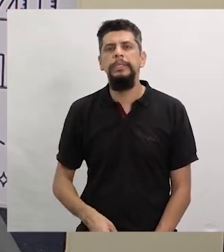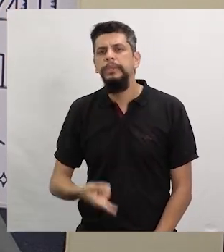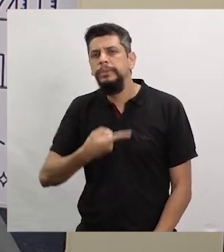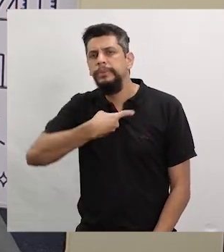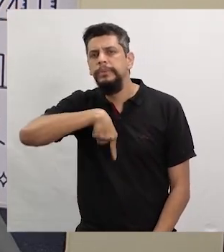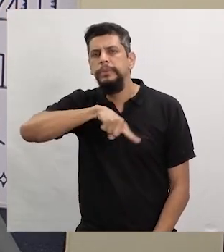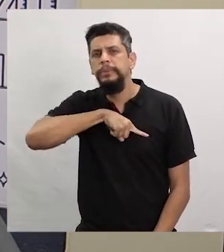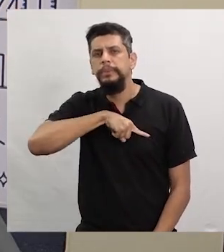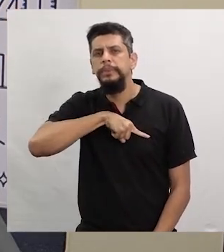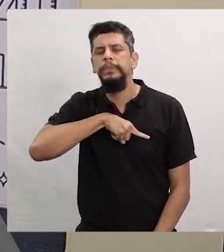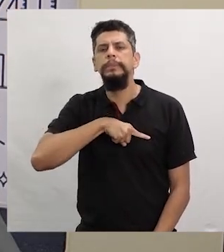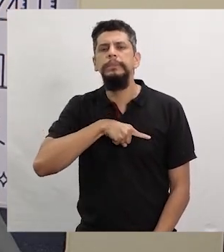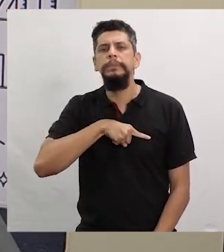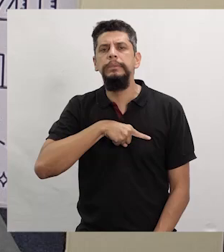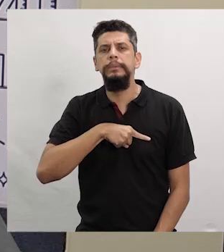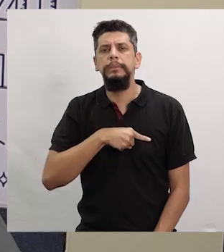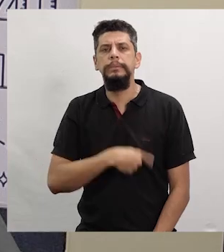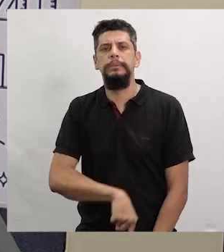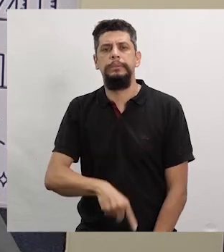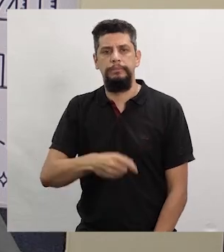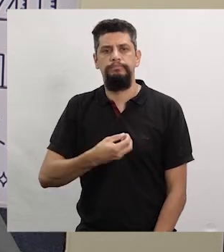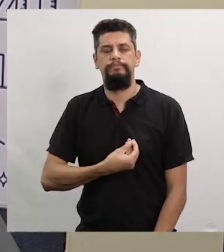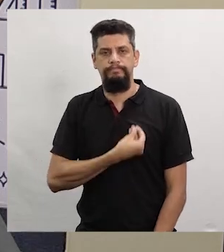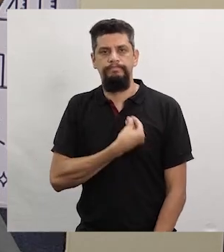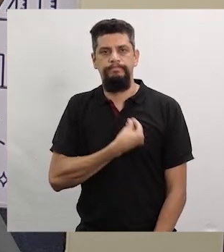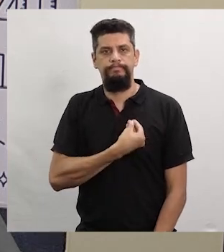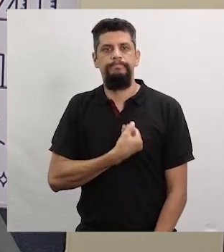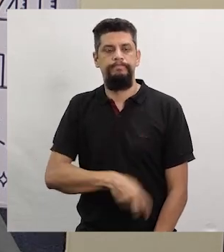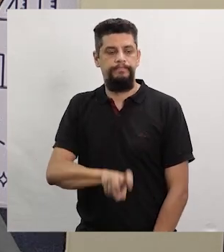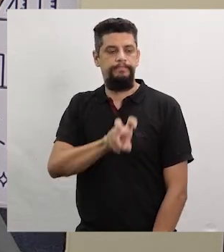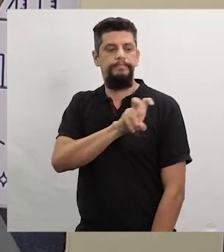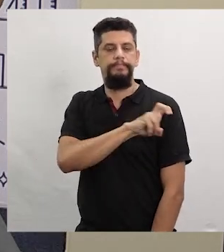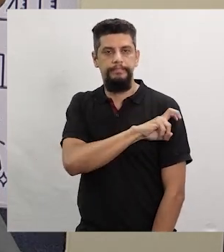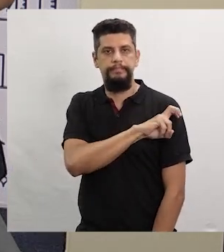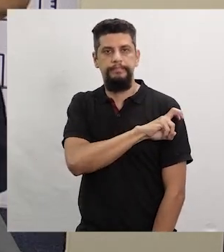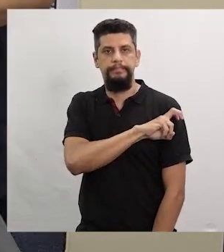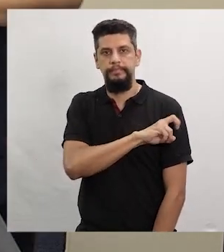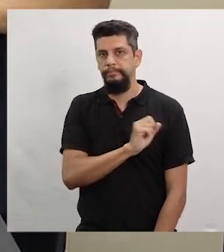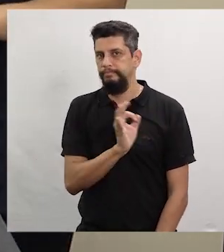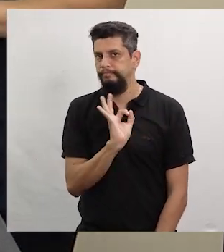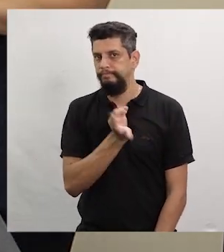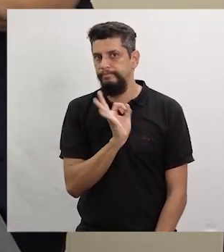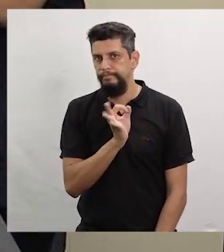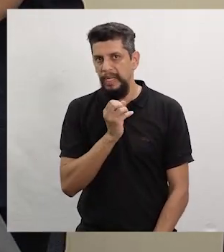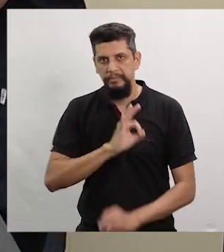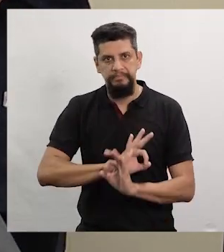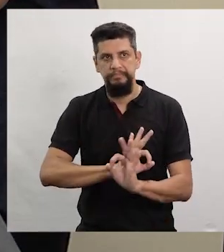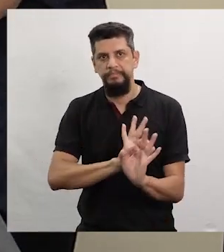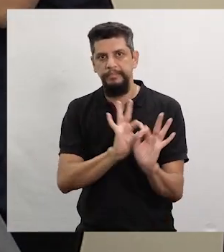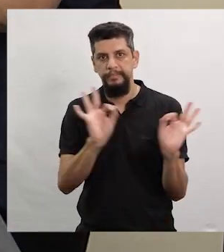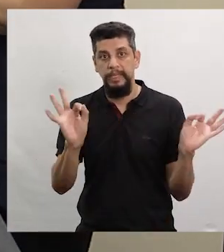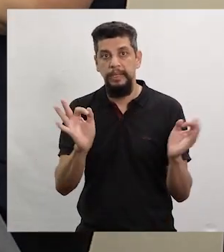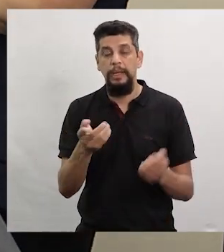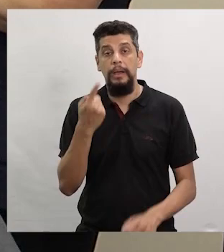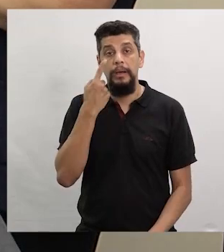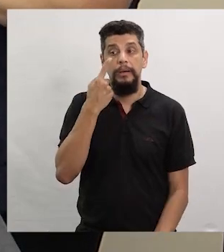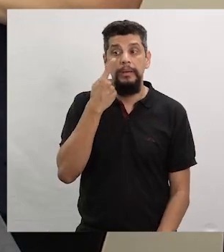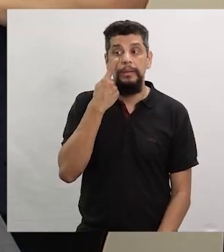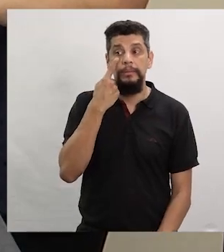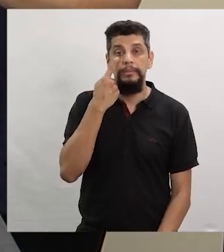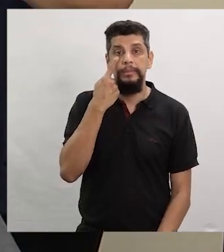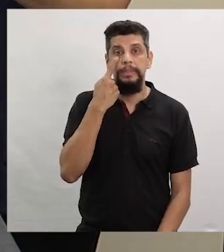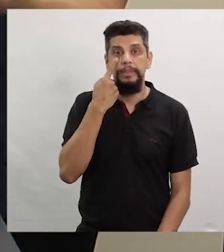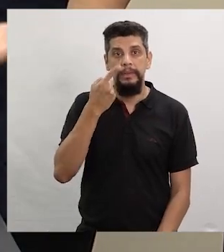que nós estamos falando do quinto ano quinto ano muito bem e olhem